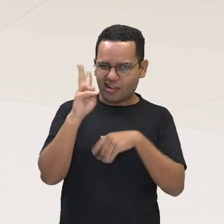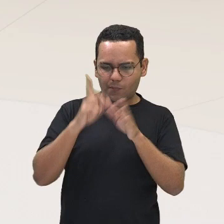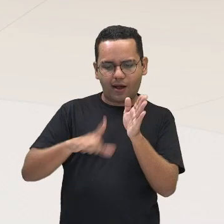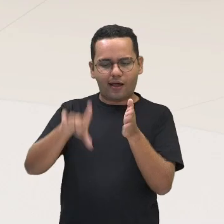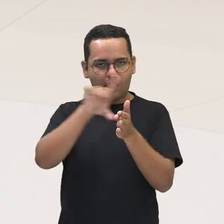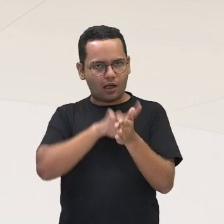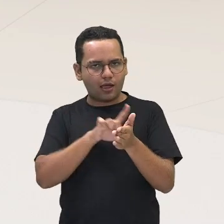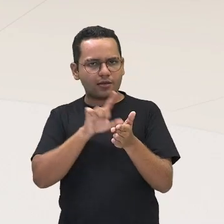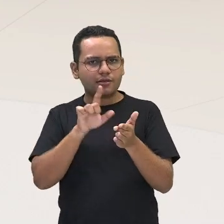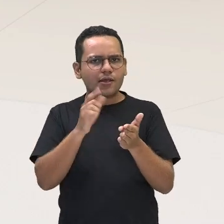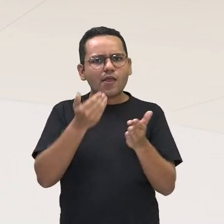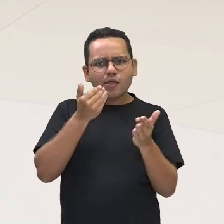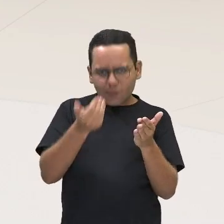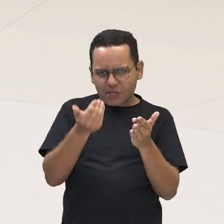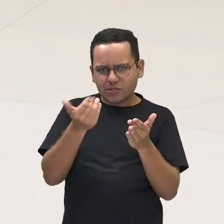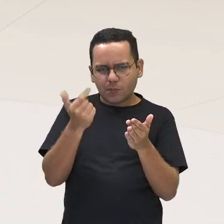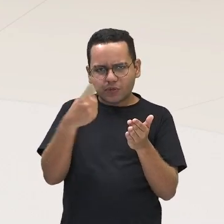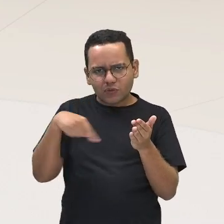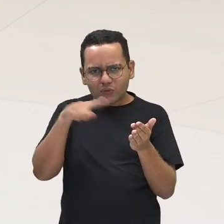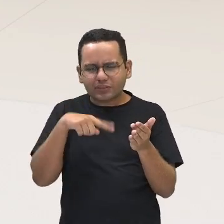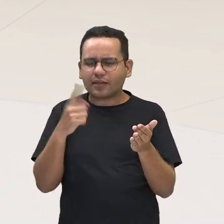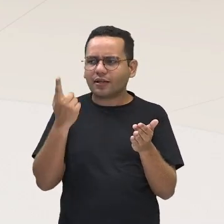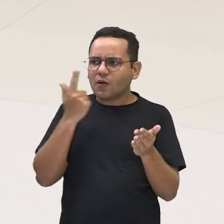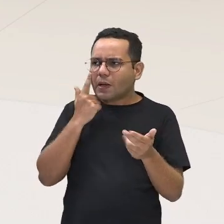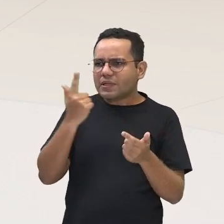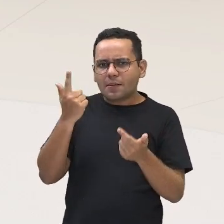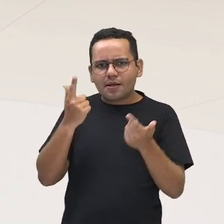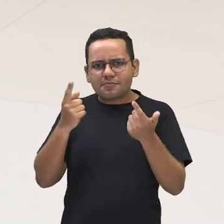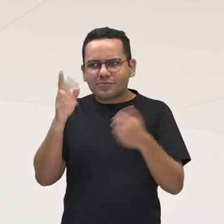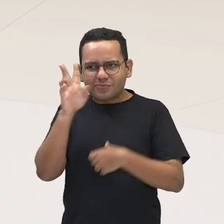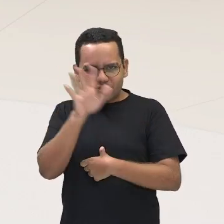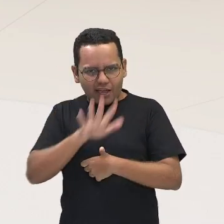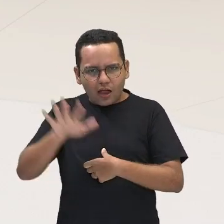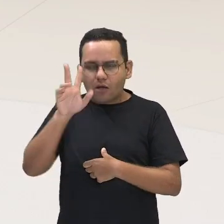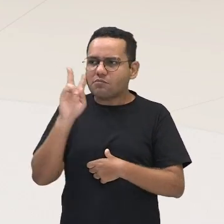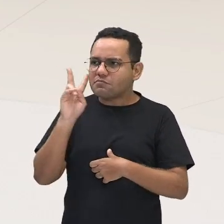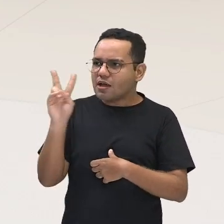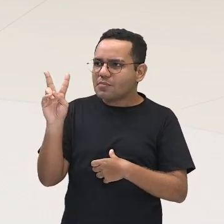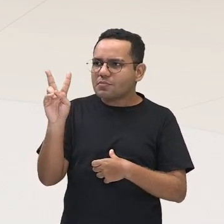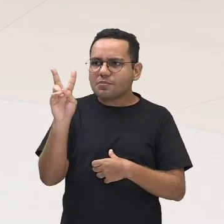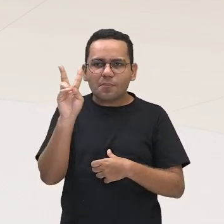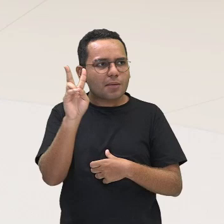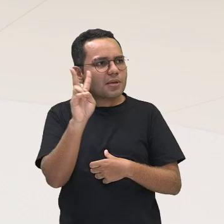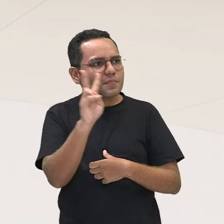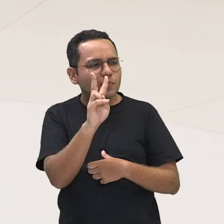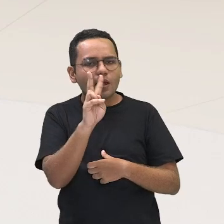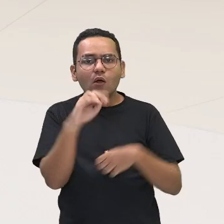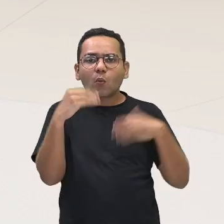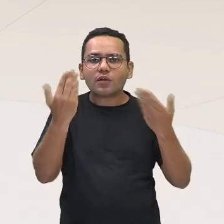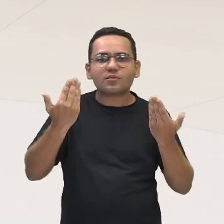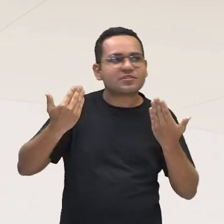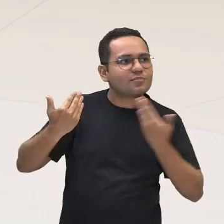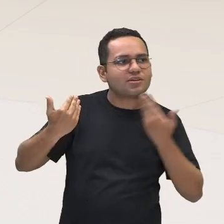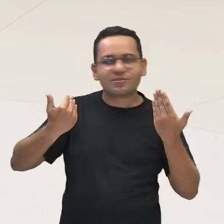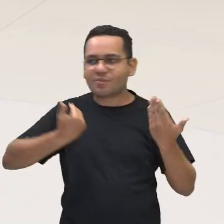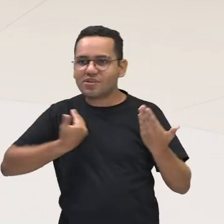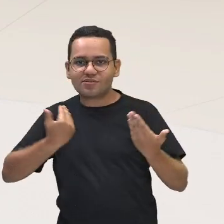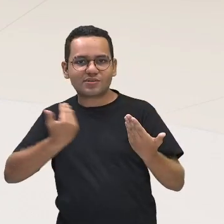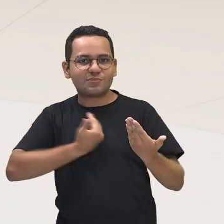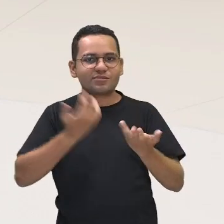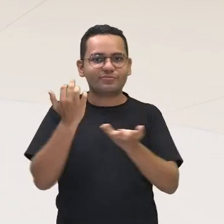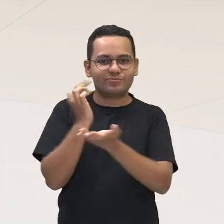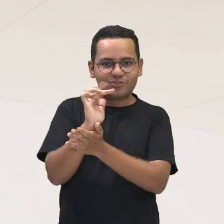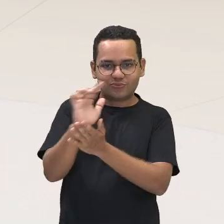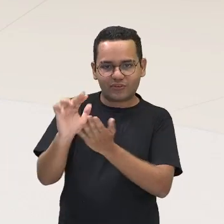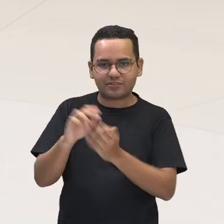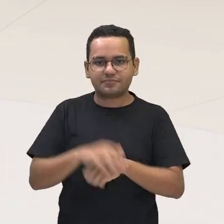perceber, identificar os diferentes grupos étnicos que estão ao seu redor. E a gente tem aqui os